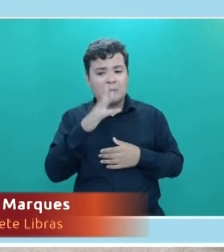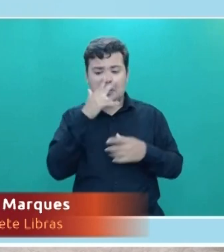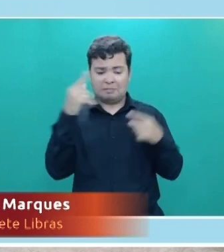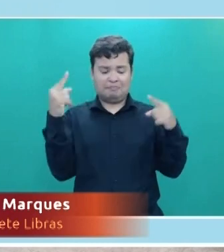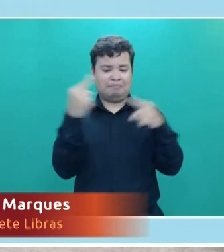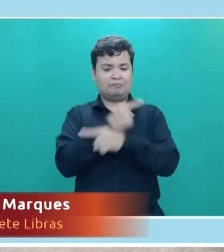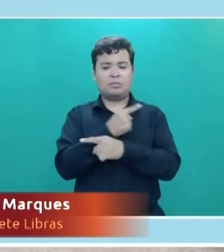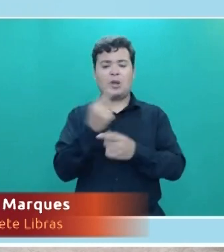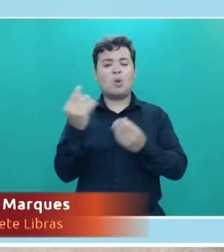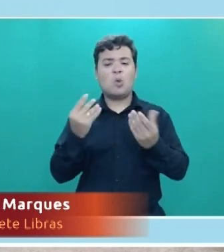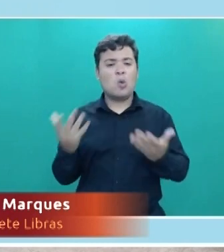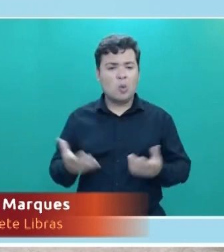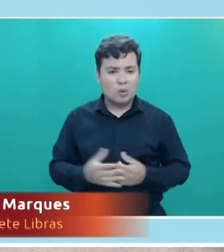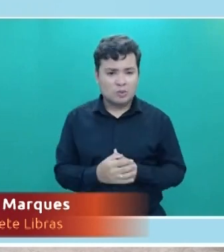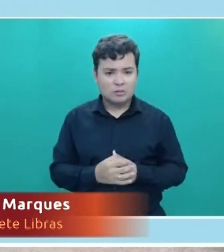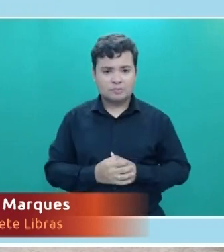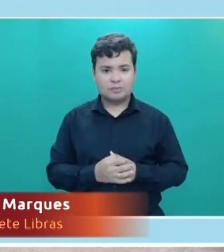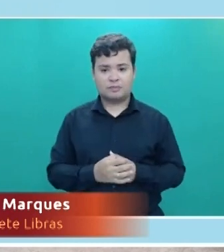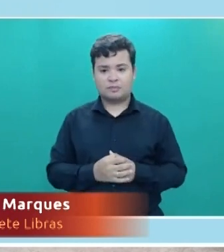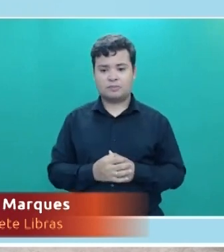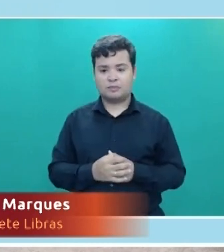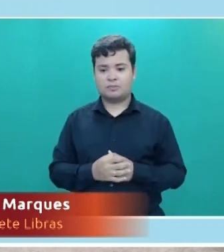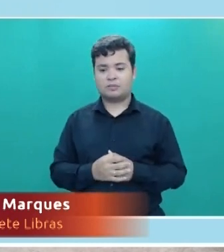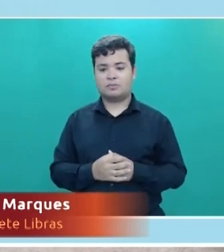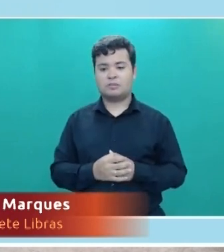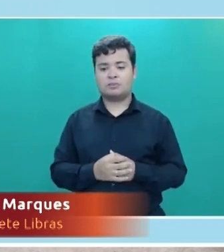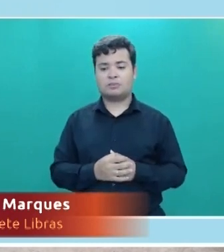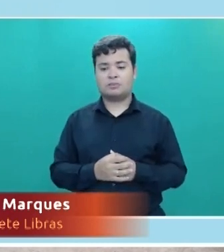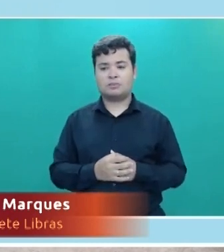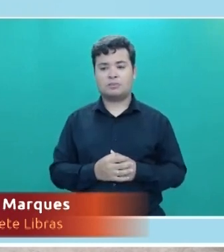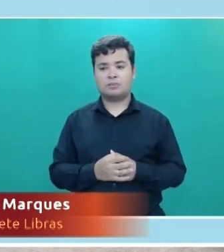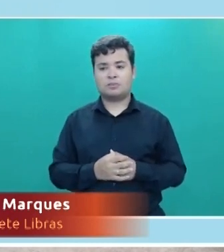isso? Sim, eu vou só complementar